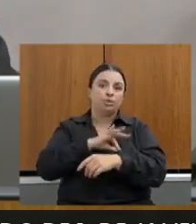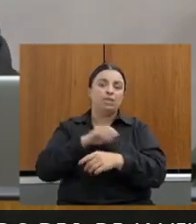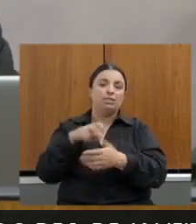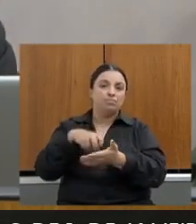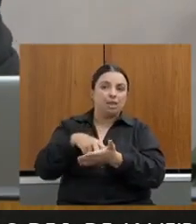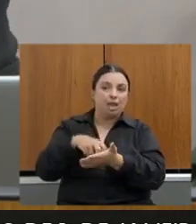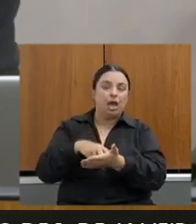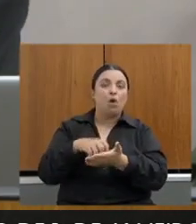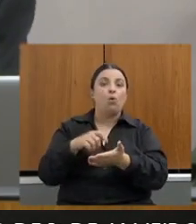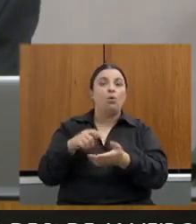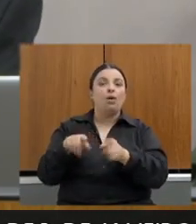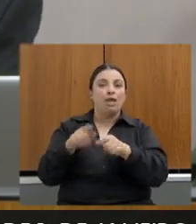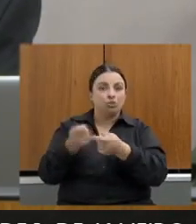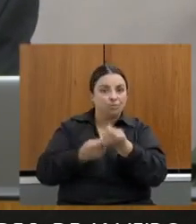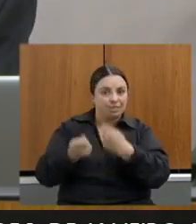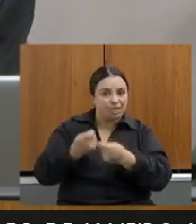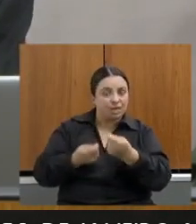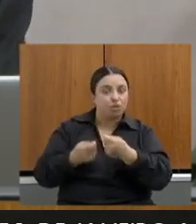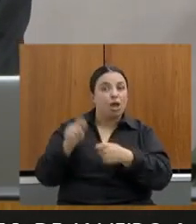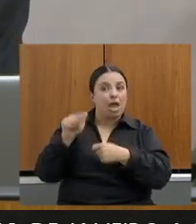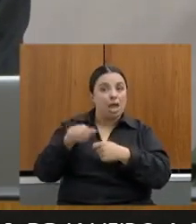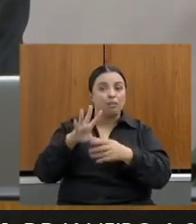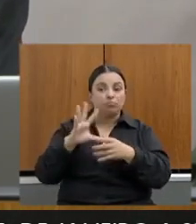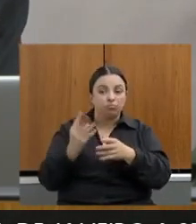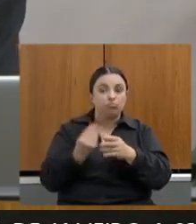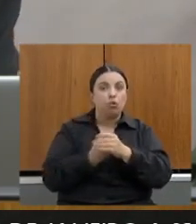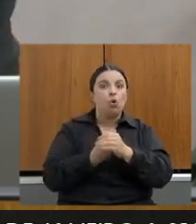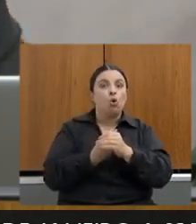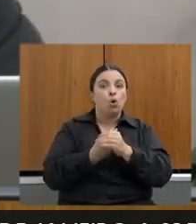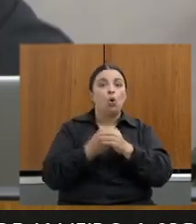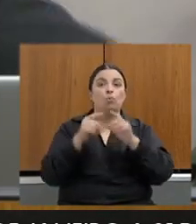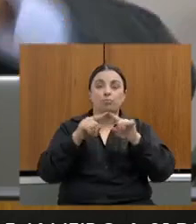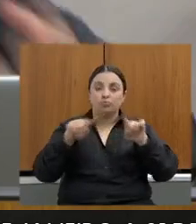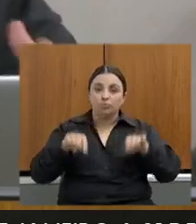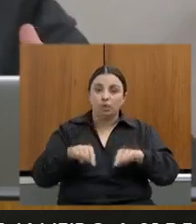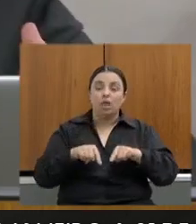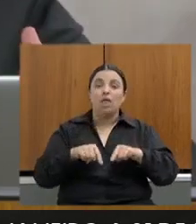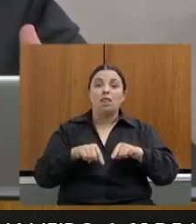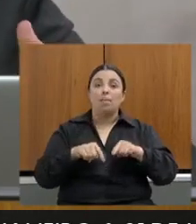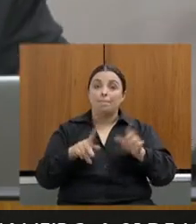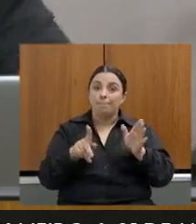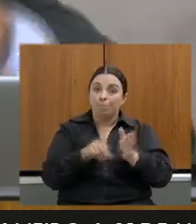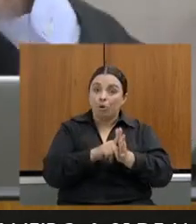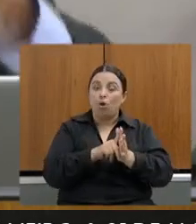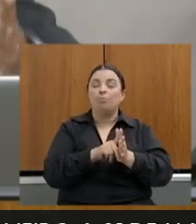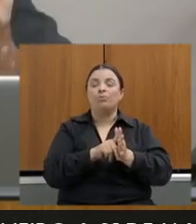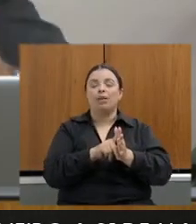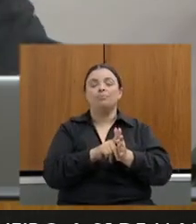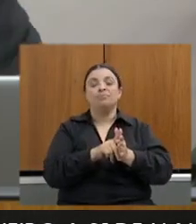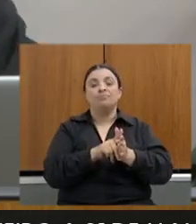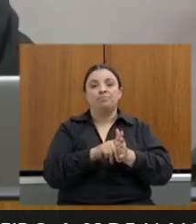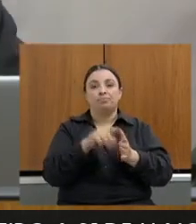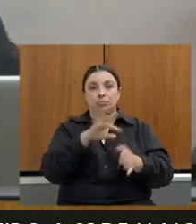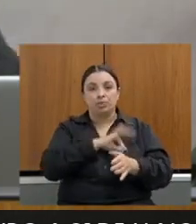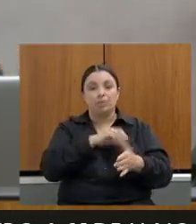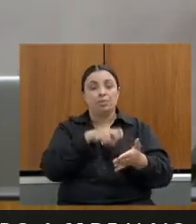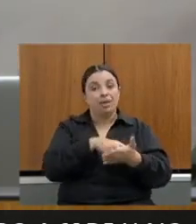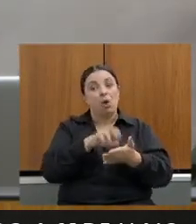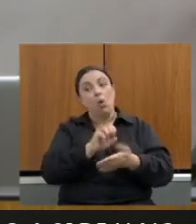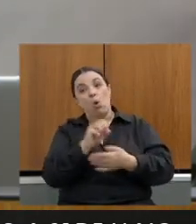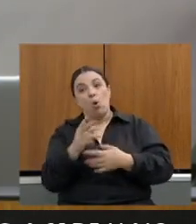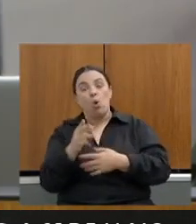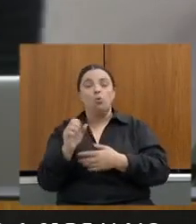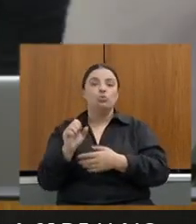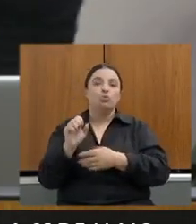incorporados como é servidores da polícia penal ou do sistema socioeducativo nas futuras leis né